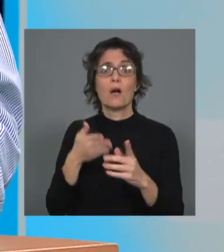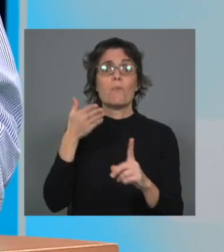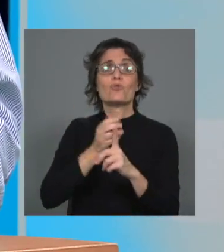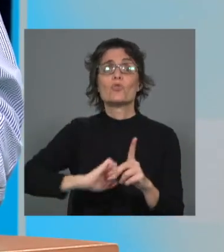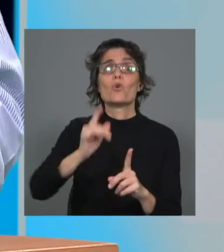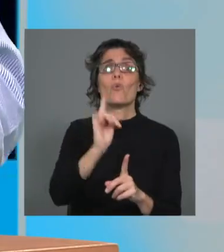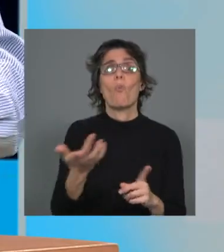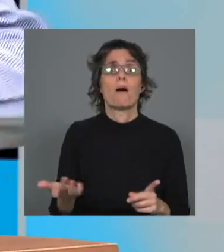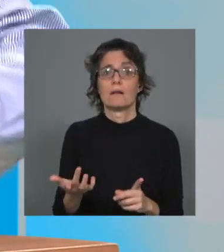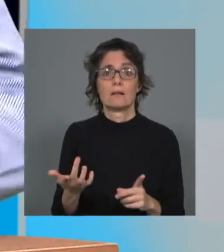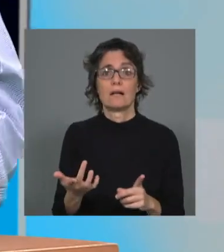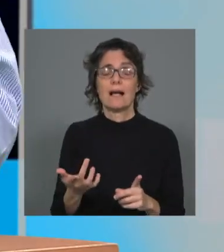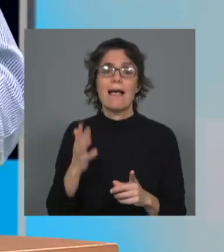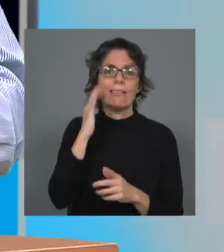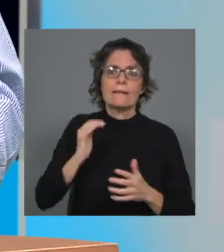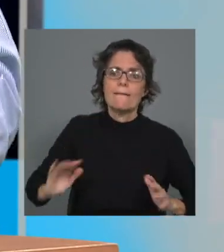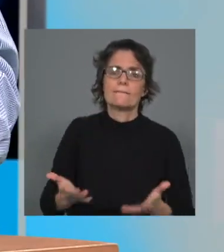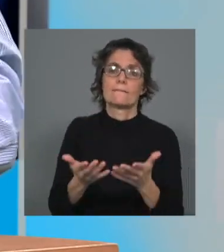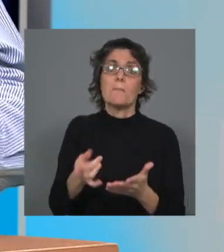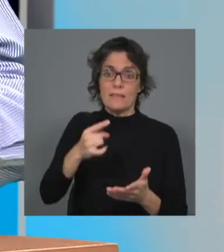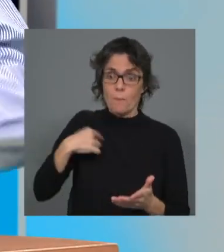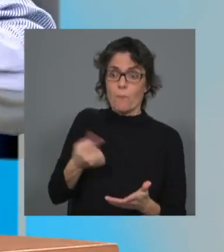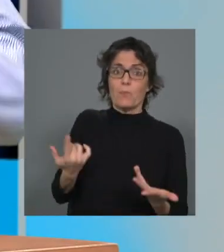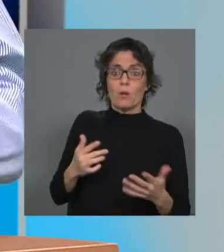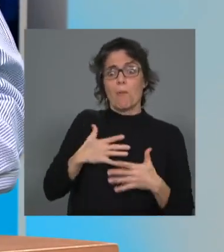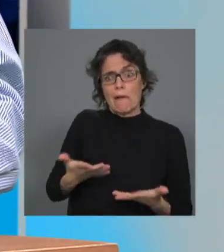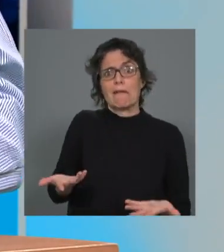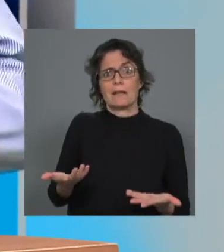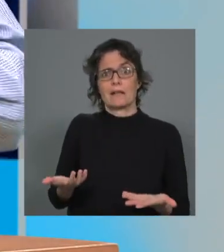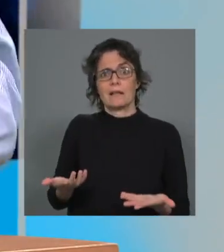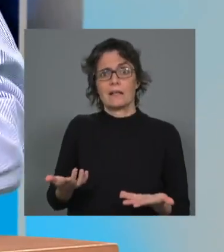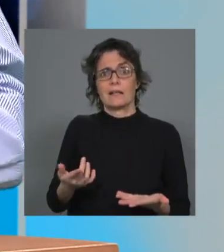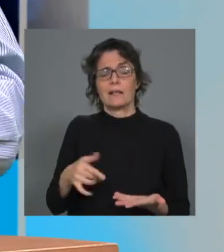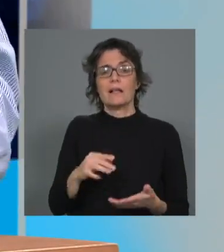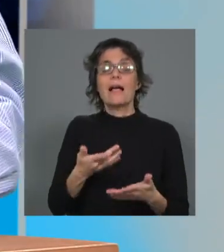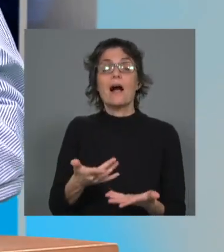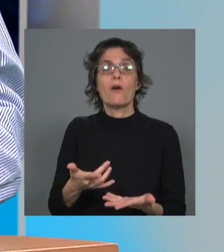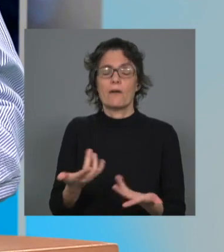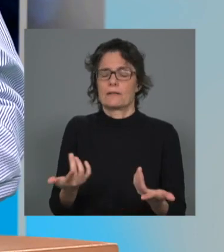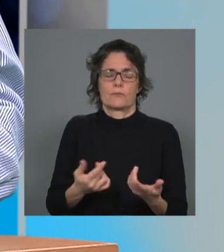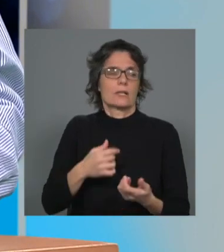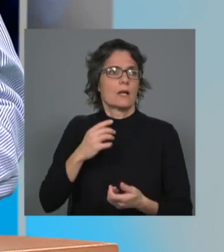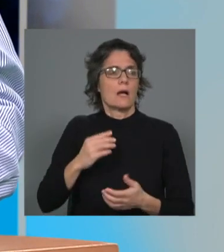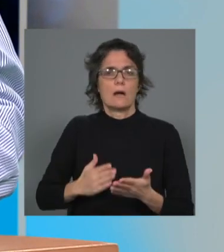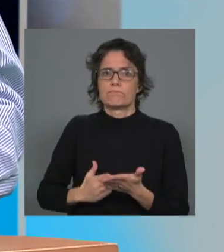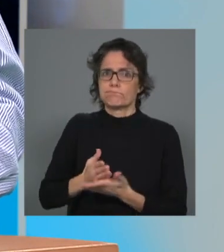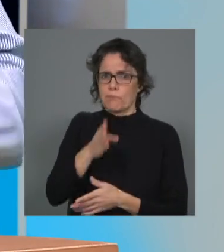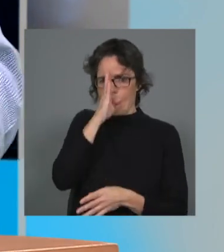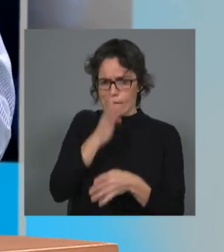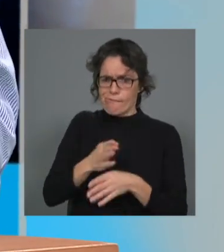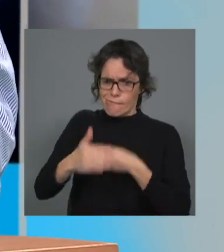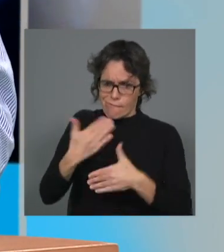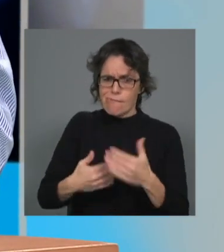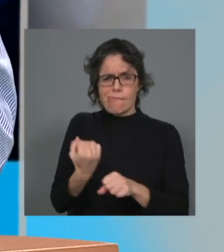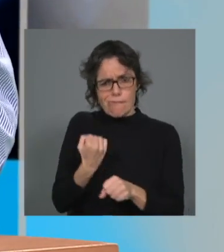os professores que acabam por estar também eles cansados destas situações. Agora, temos que virar mãos, temos que virar pés e temos que combater